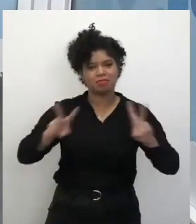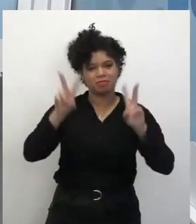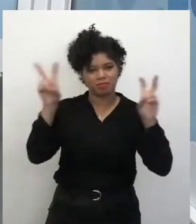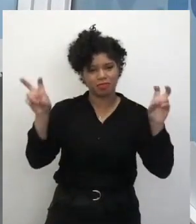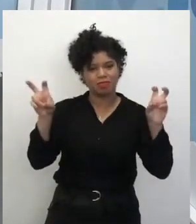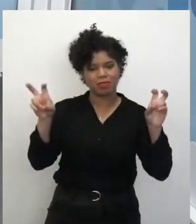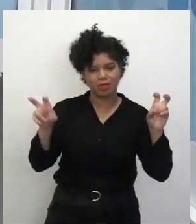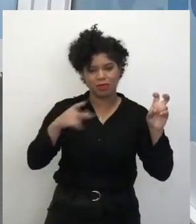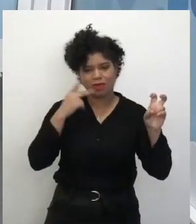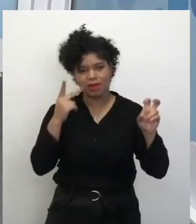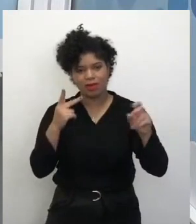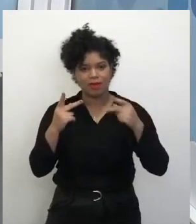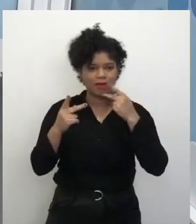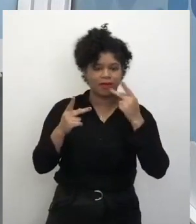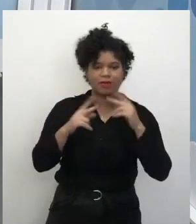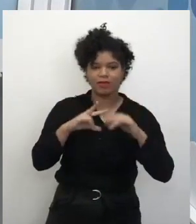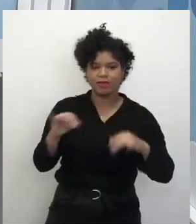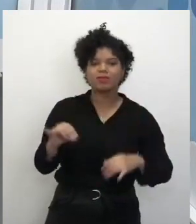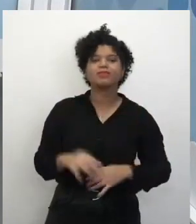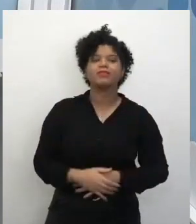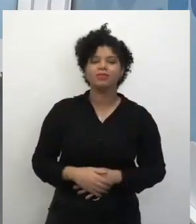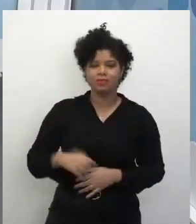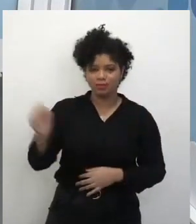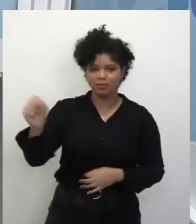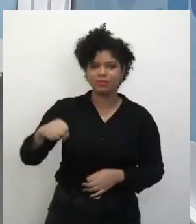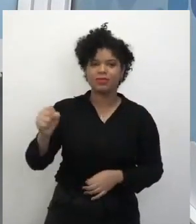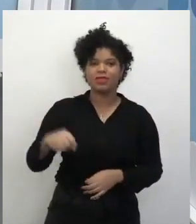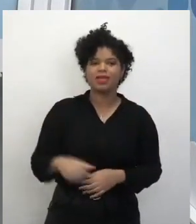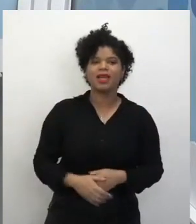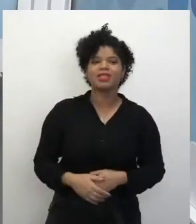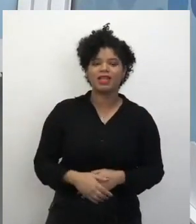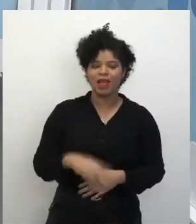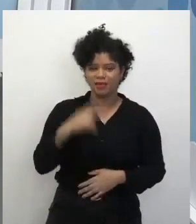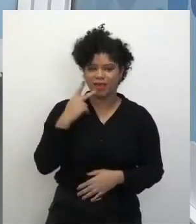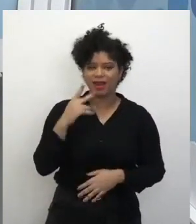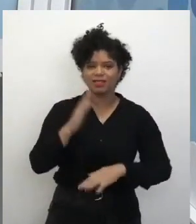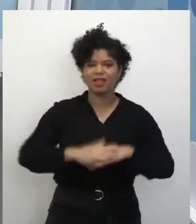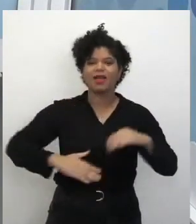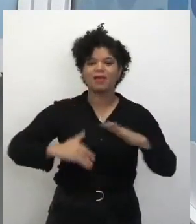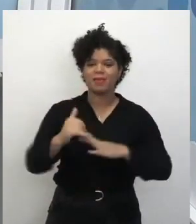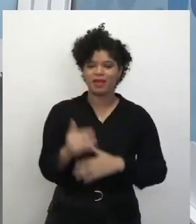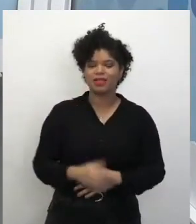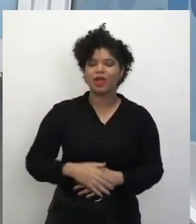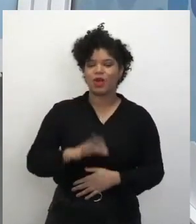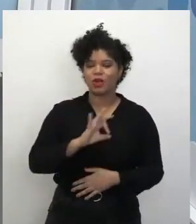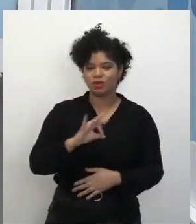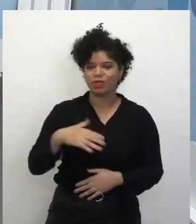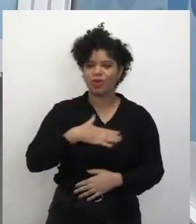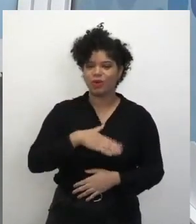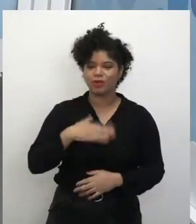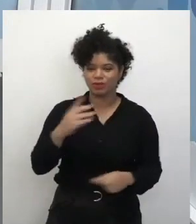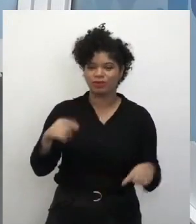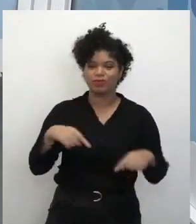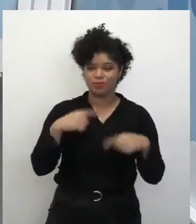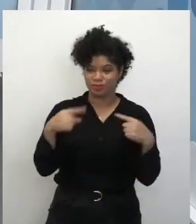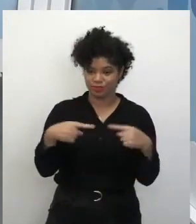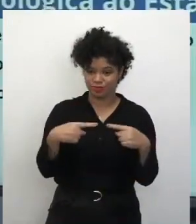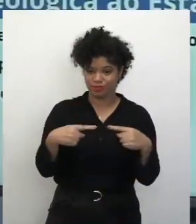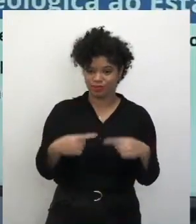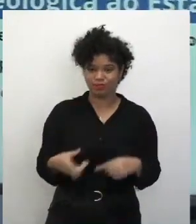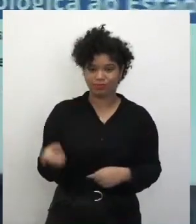né você já falou vai falar com não vou falar fogo como em casa desligar eles vou falar dos objetivos